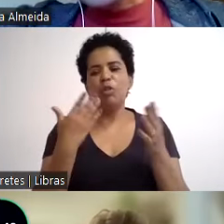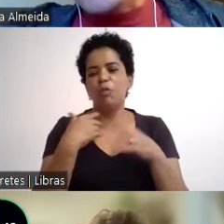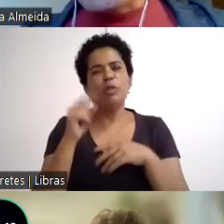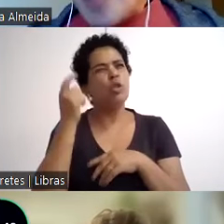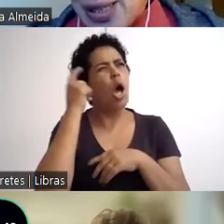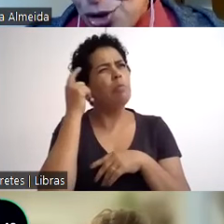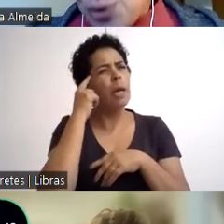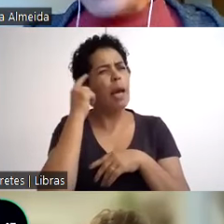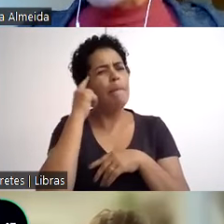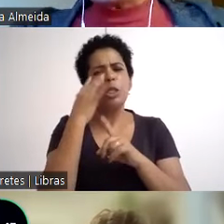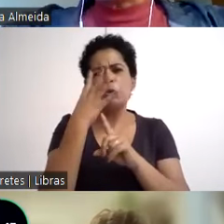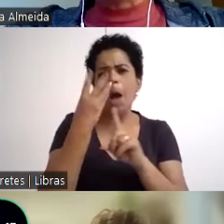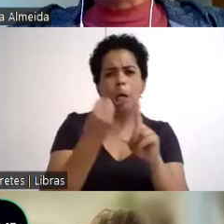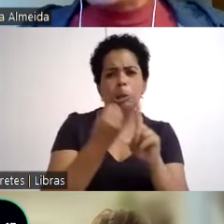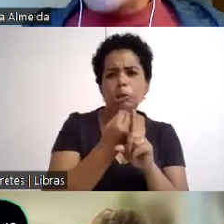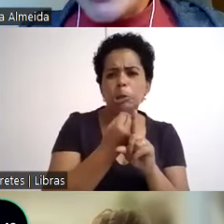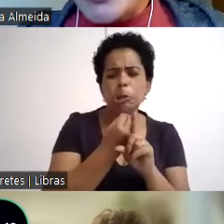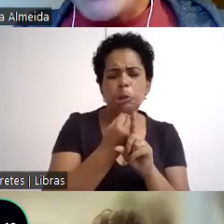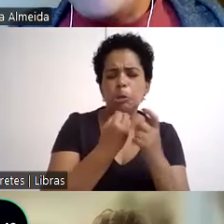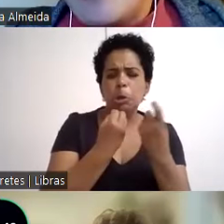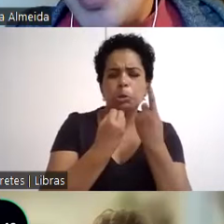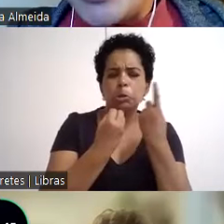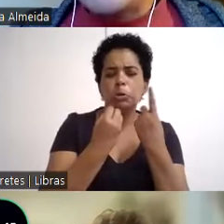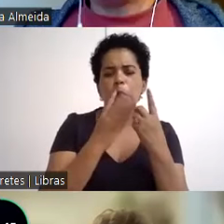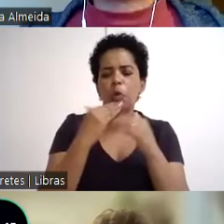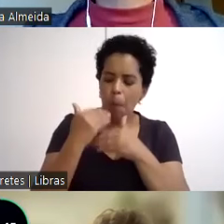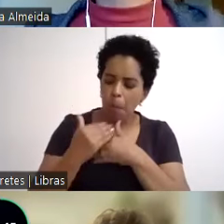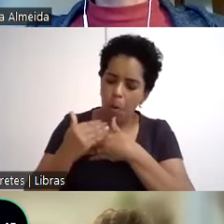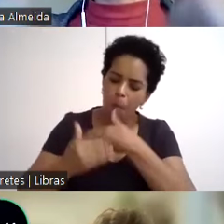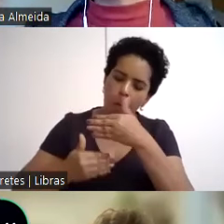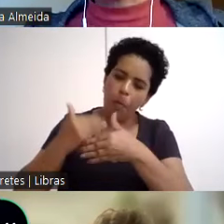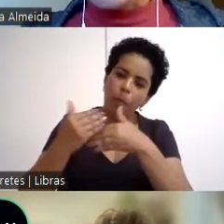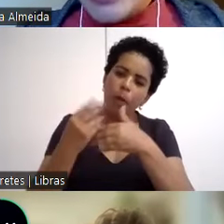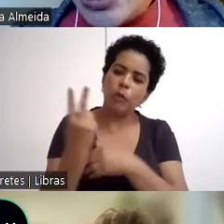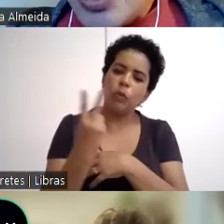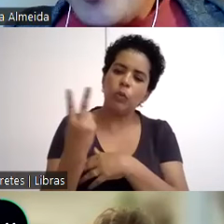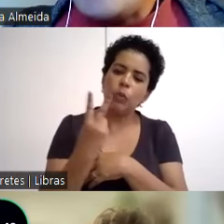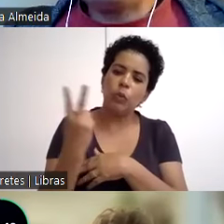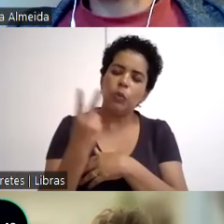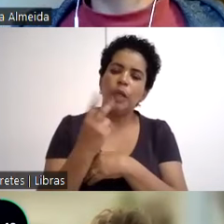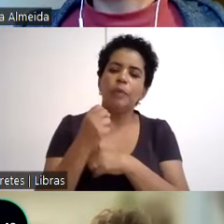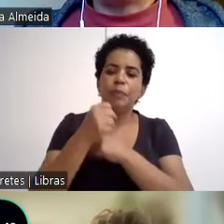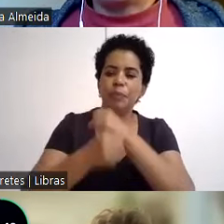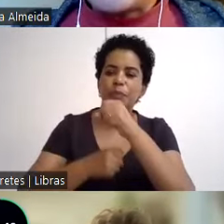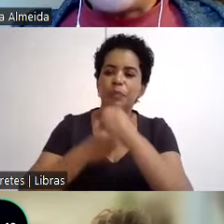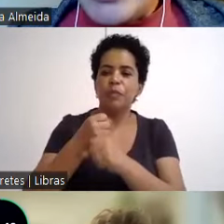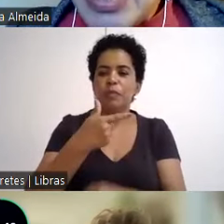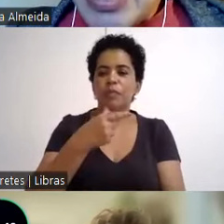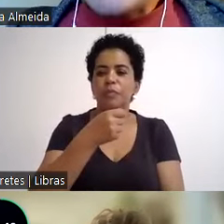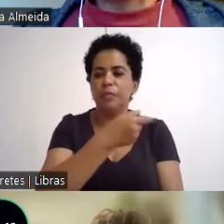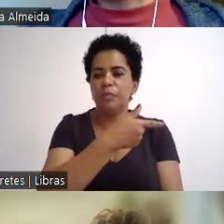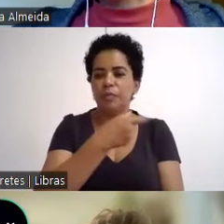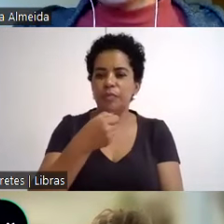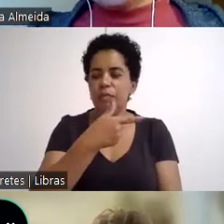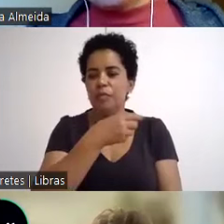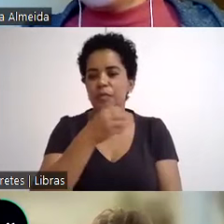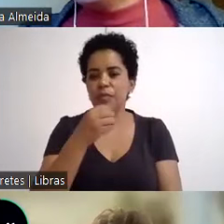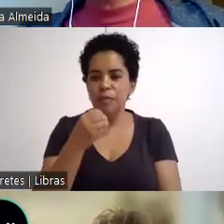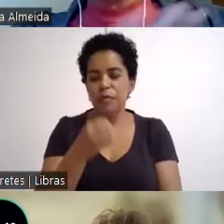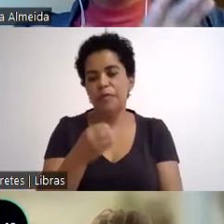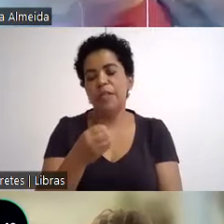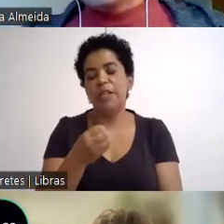do artista plástico. Então, tem todo um processo de desenvolvimento territorial. Então, no ano seguinte, 2020, houve também o Galo Circense e agora,